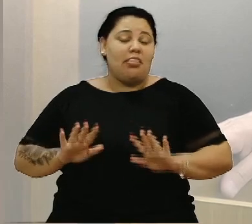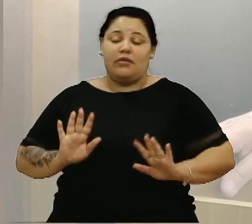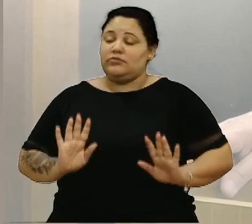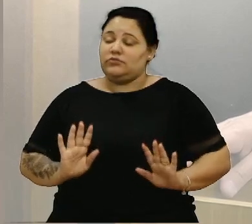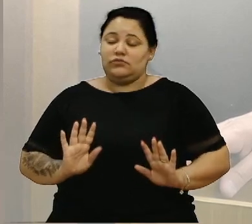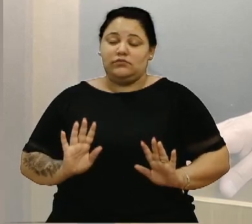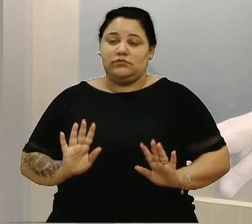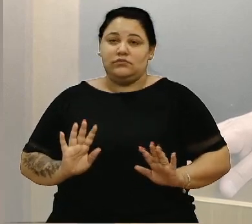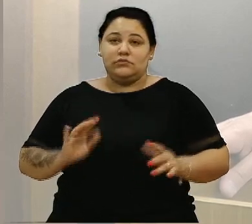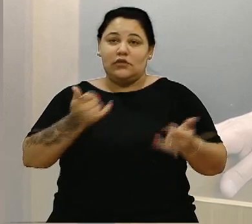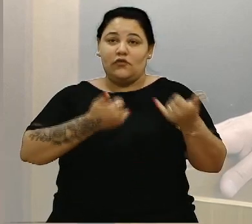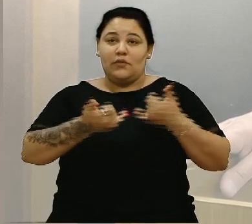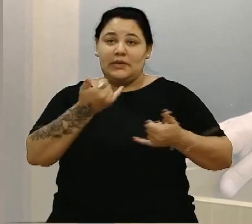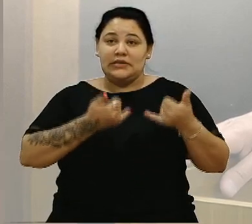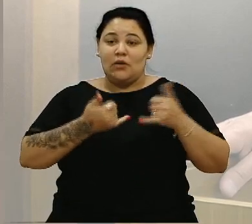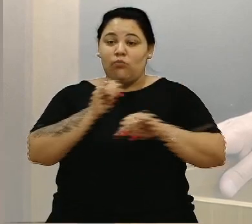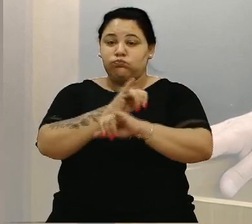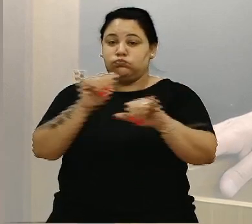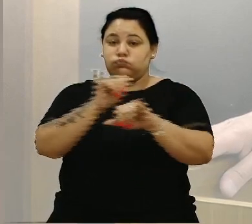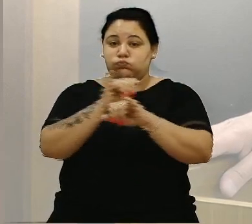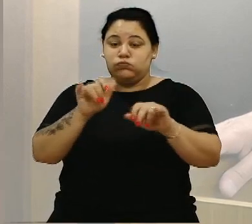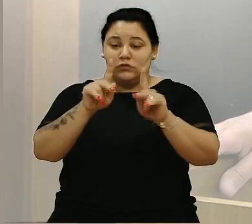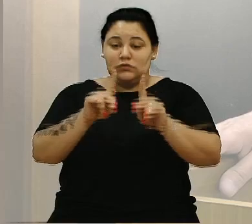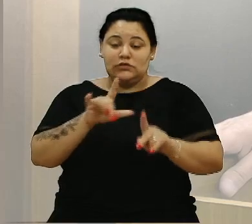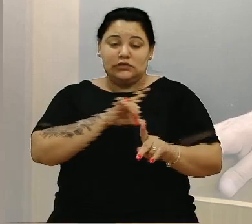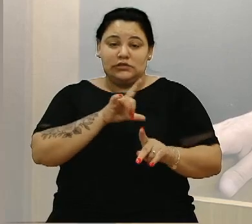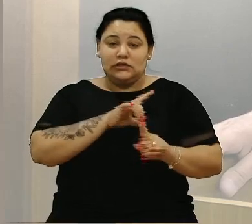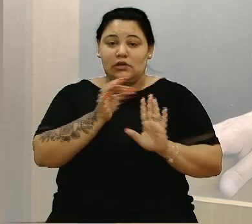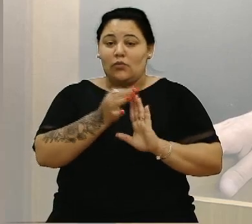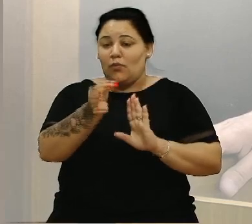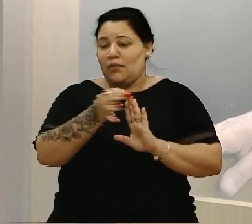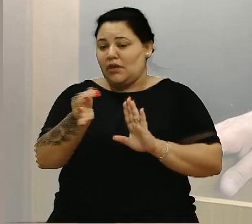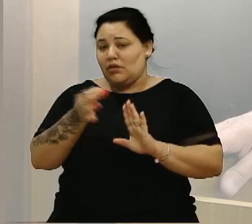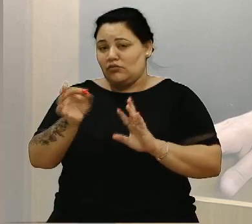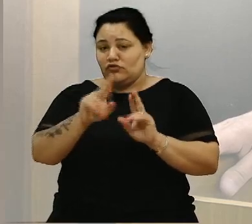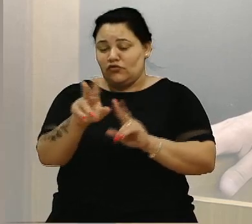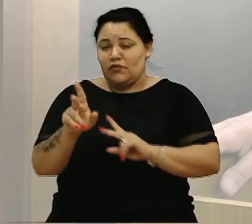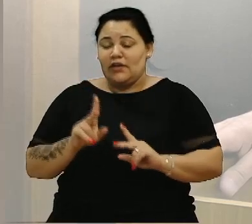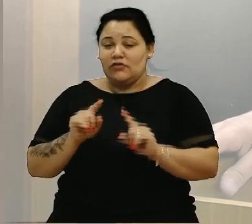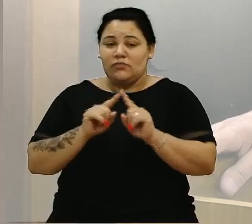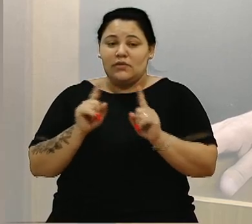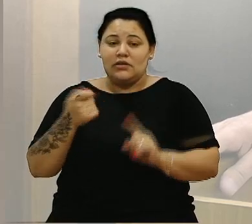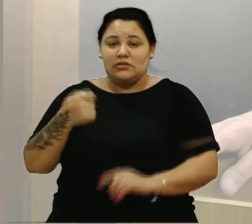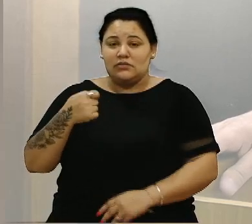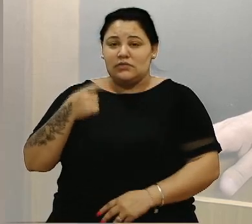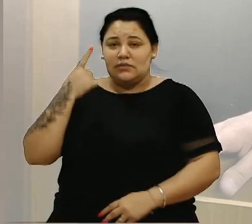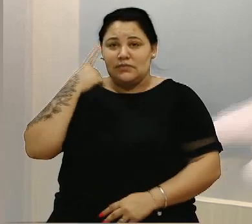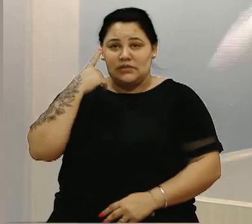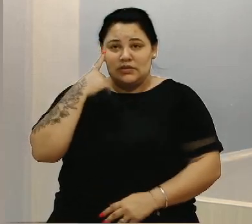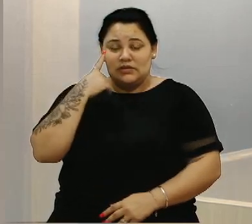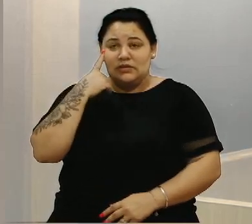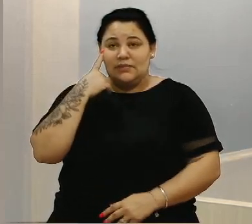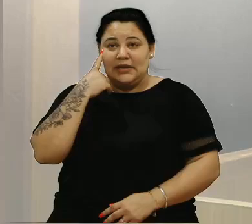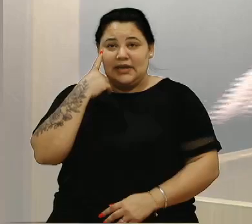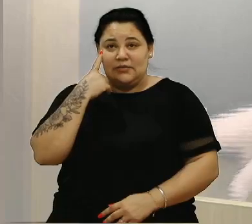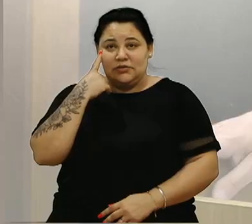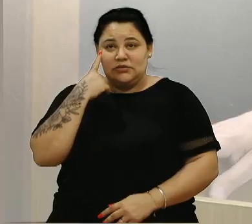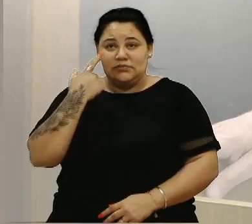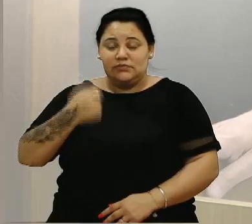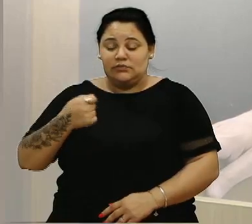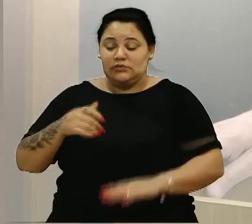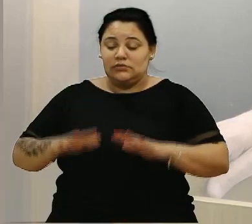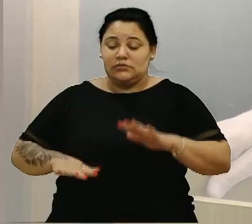devido à informação que as pessoas têm, elas têm uma razão diferente uma da outra, mas tem que pensar no bem comum, tem que botar numa balança,